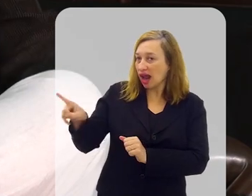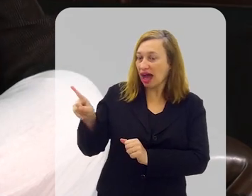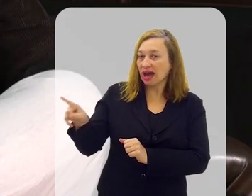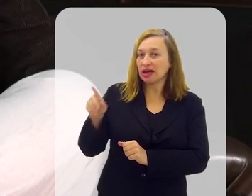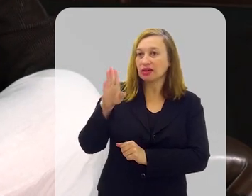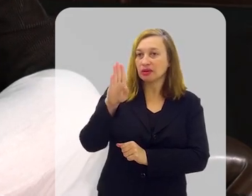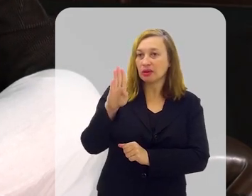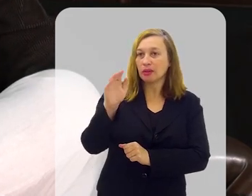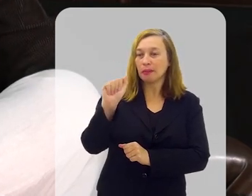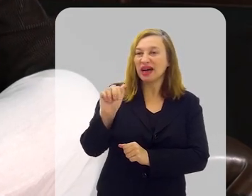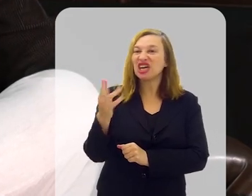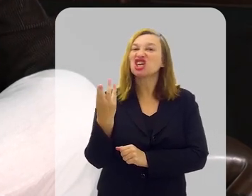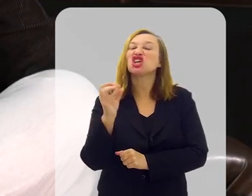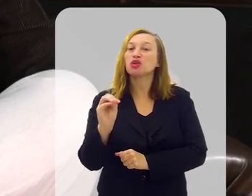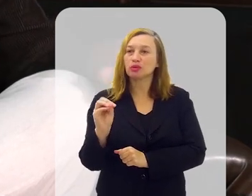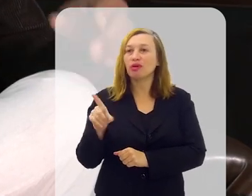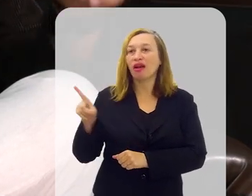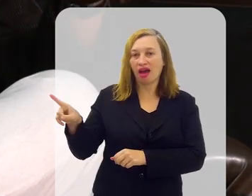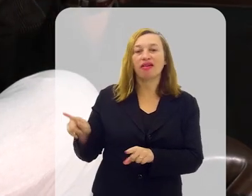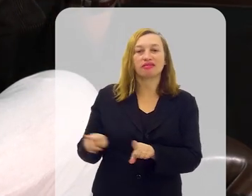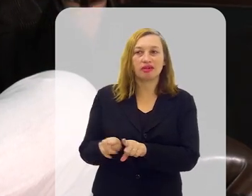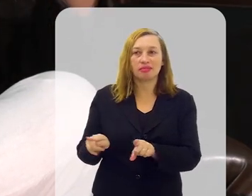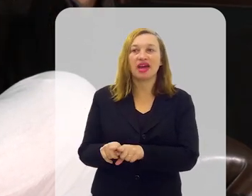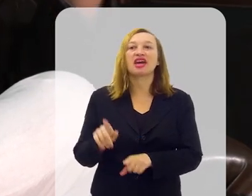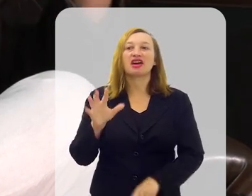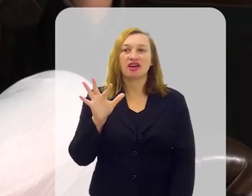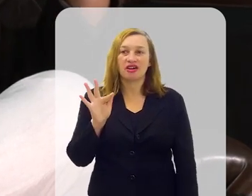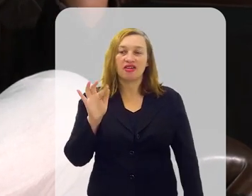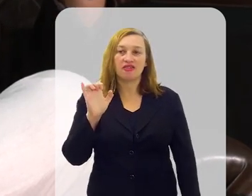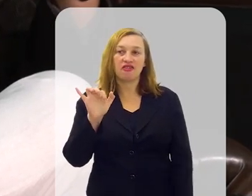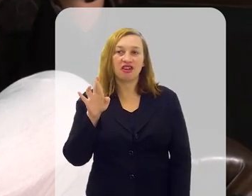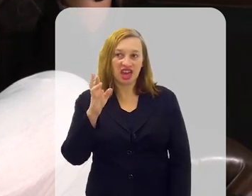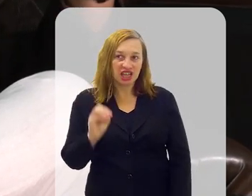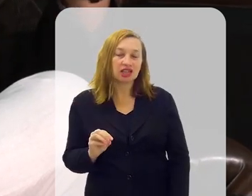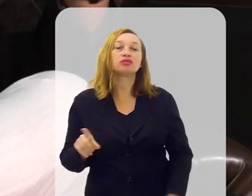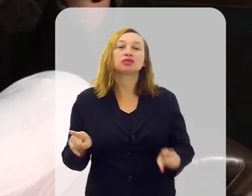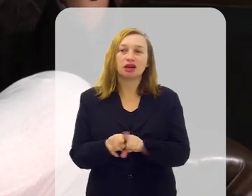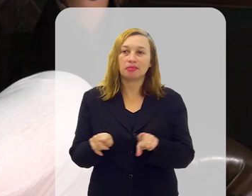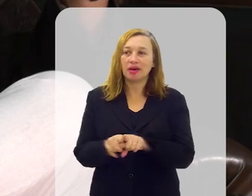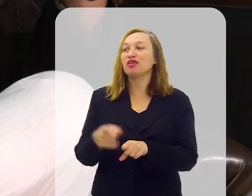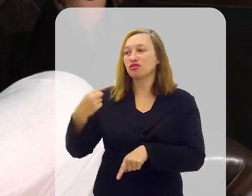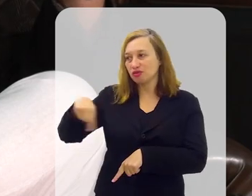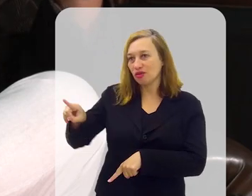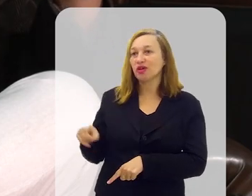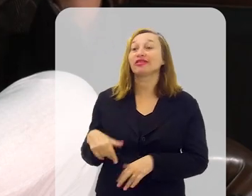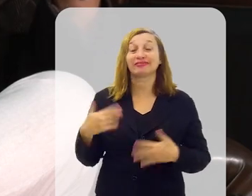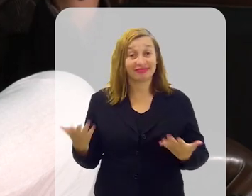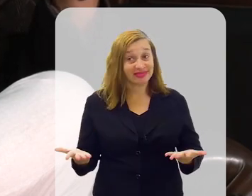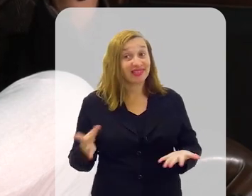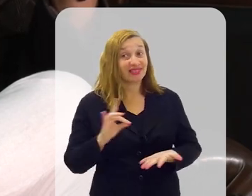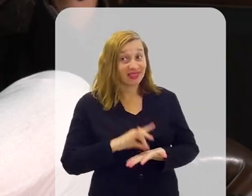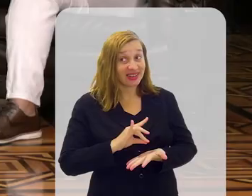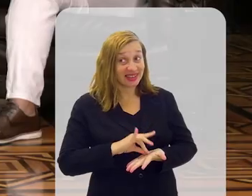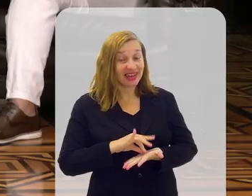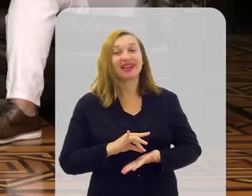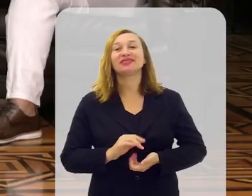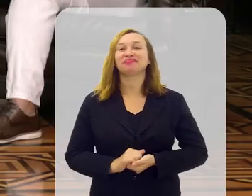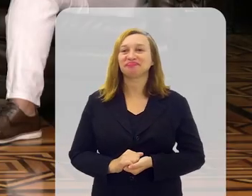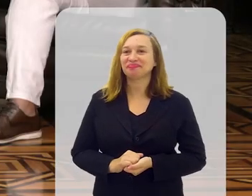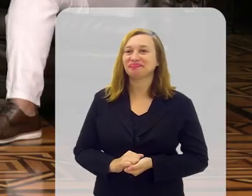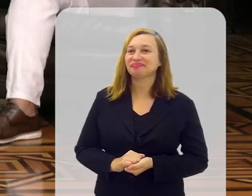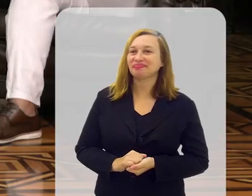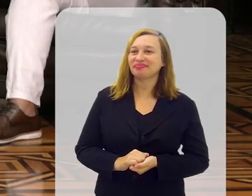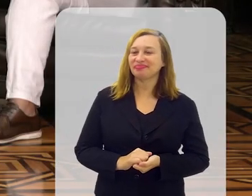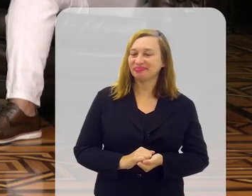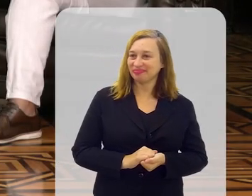Não ganhei, mas eu participei lá do banquinho. Fernando foi muito já foi legal. Lá no banquinho já. Hã? O nosso câmera Fernando foi no banquinho. Exatamente. Tiraram o banquinho